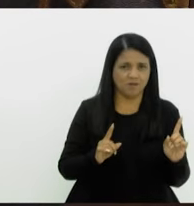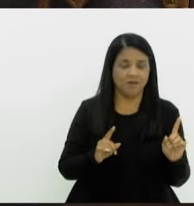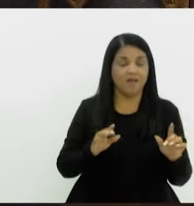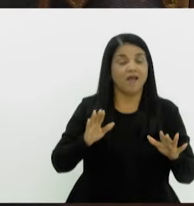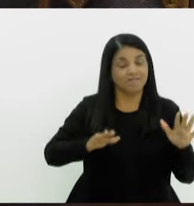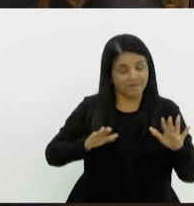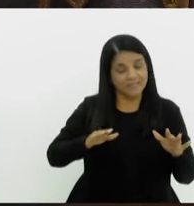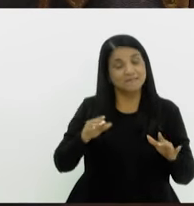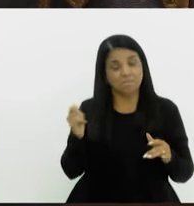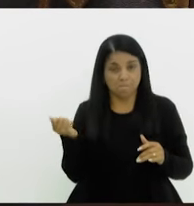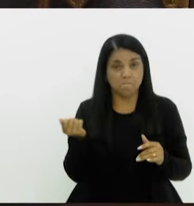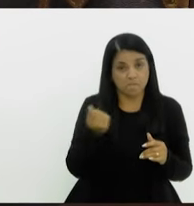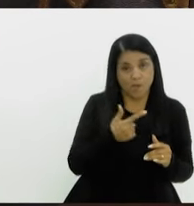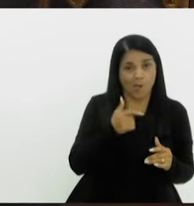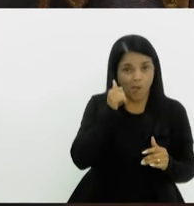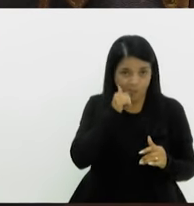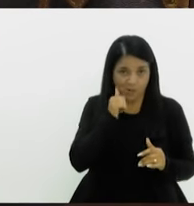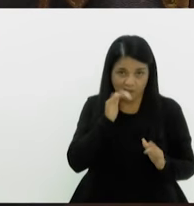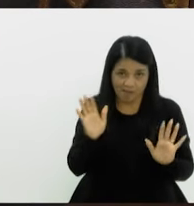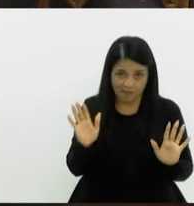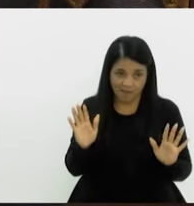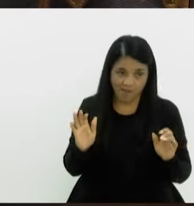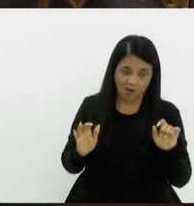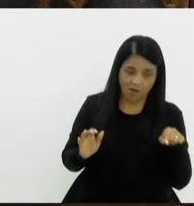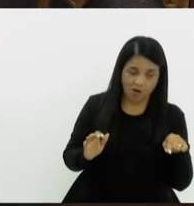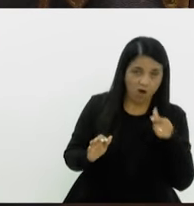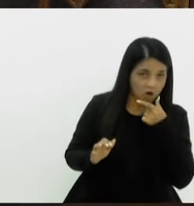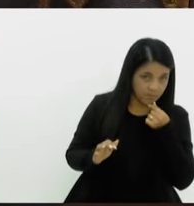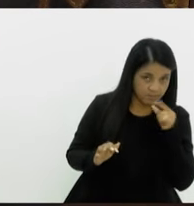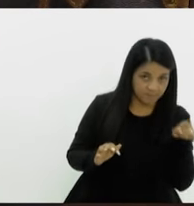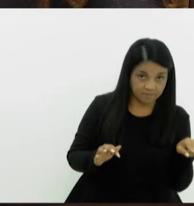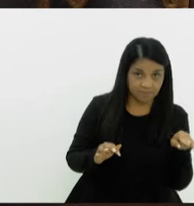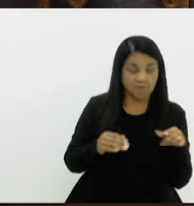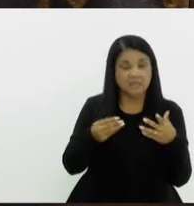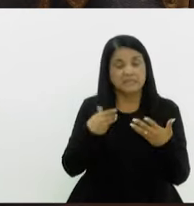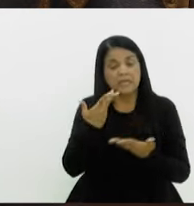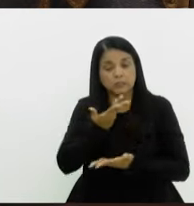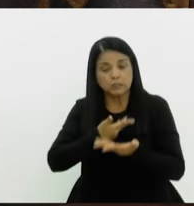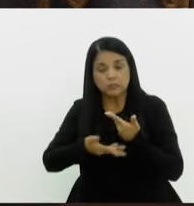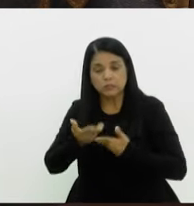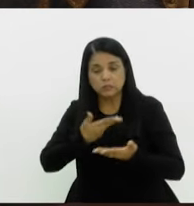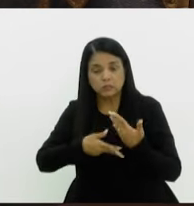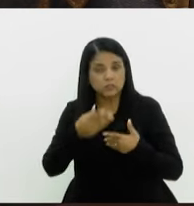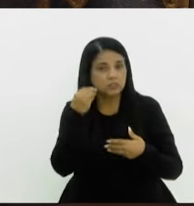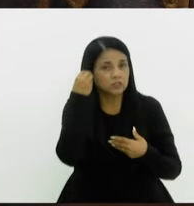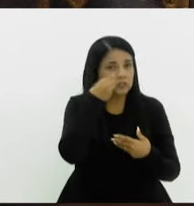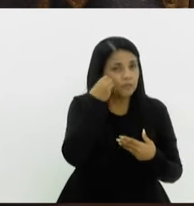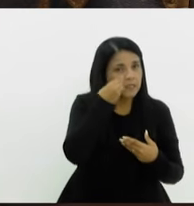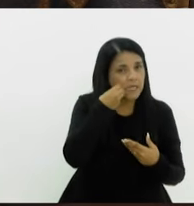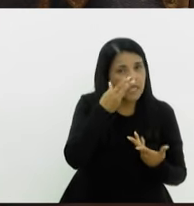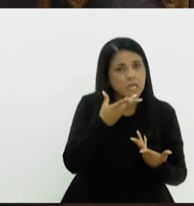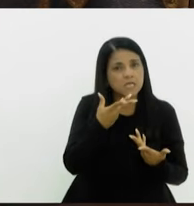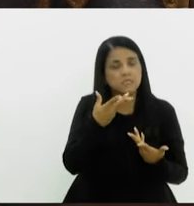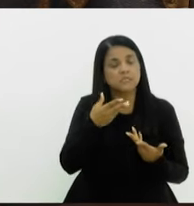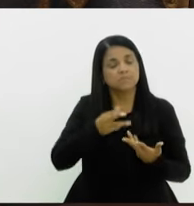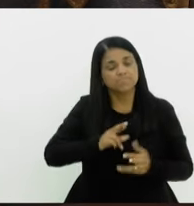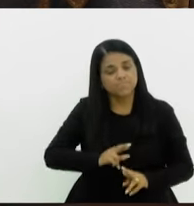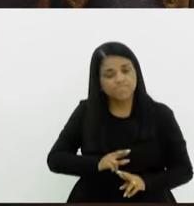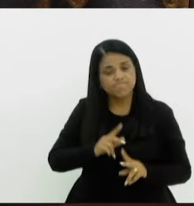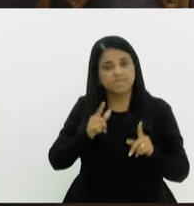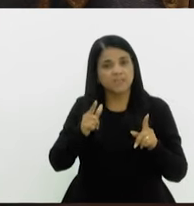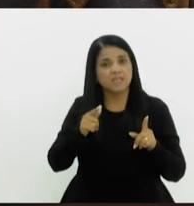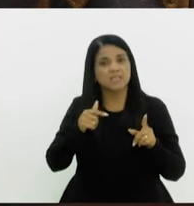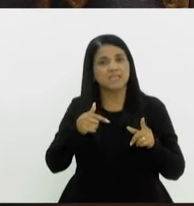coisas eh mas assim essa troca de experiências essa troca de diferenças o a a forma como a